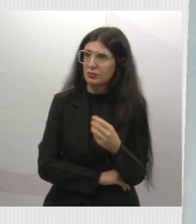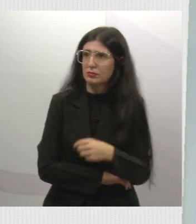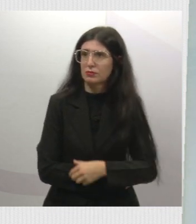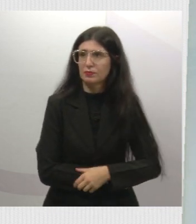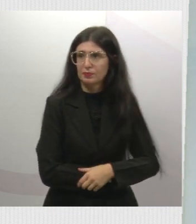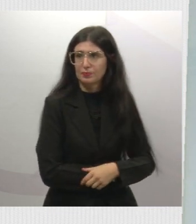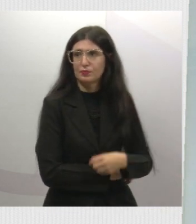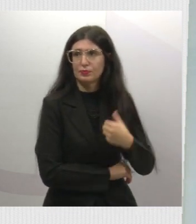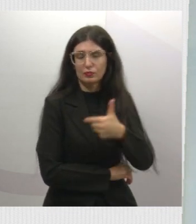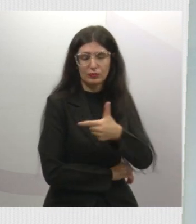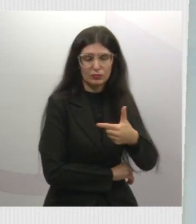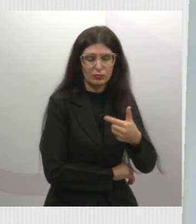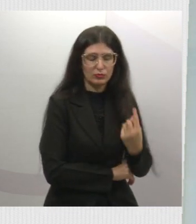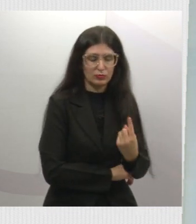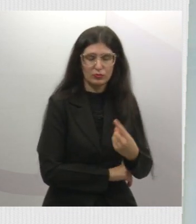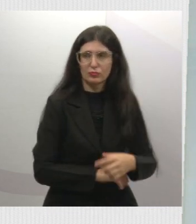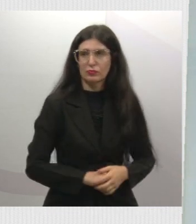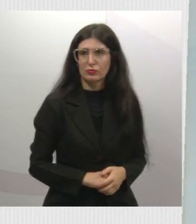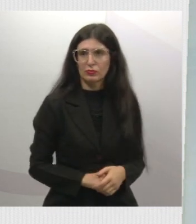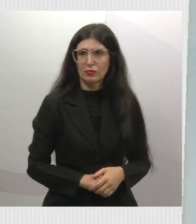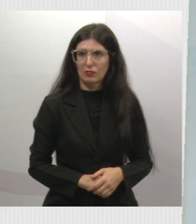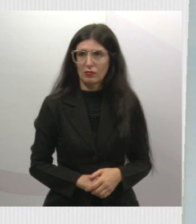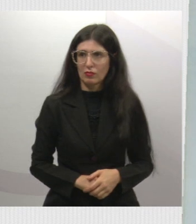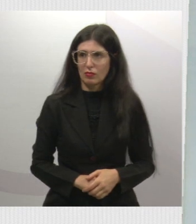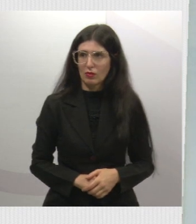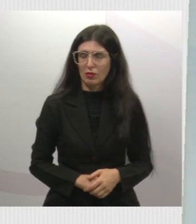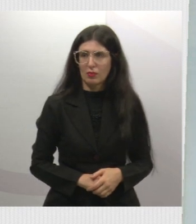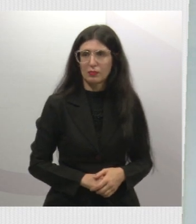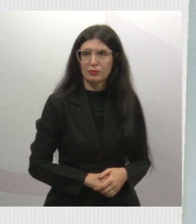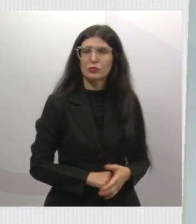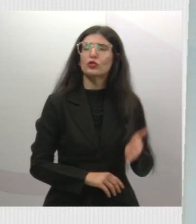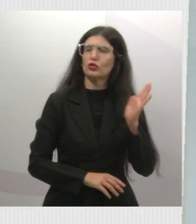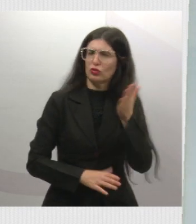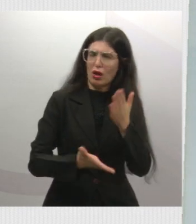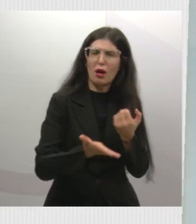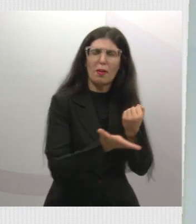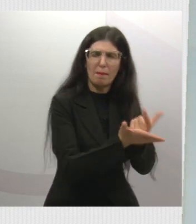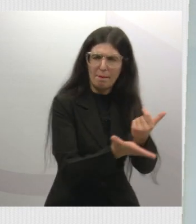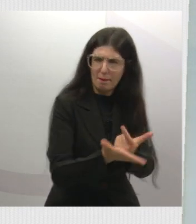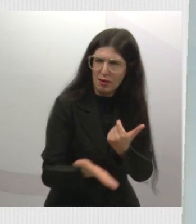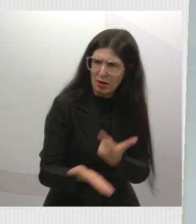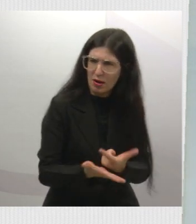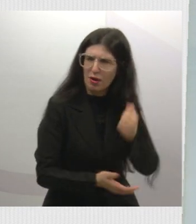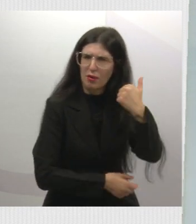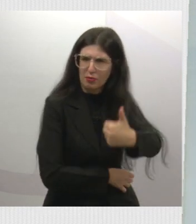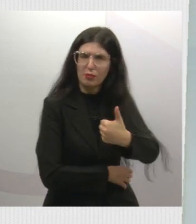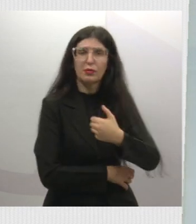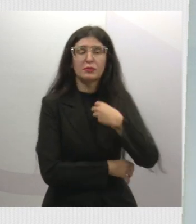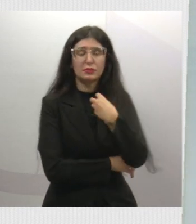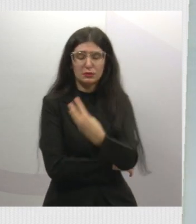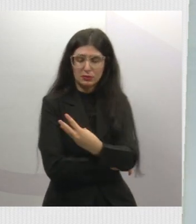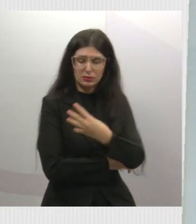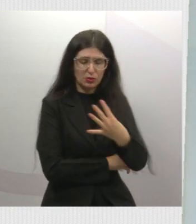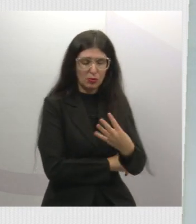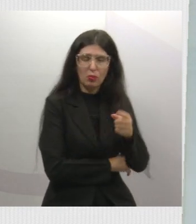Equivalência da meta atuarial com o que foi realizado, já se realizou